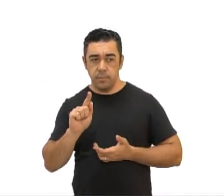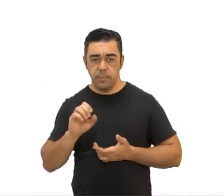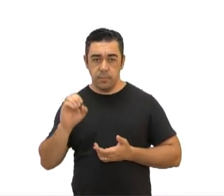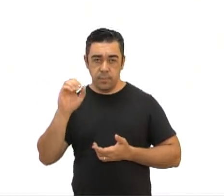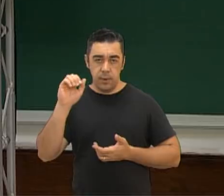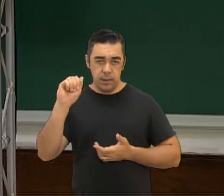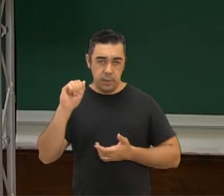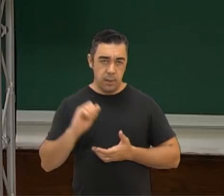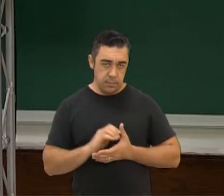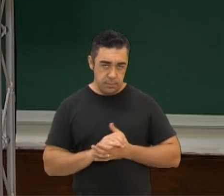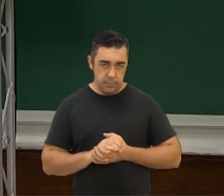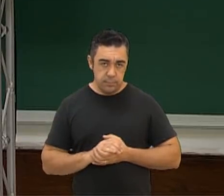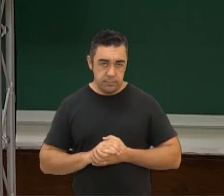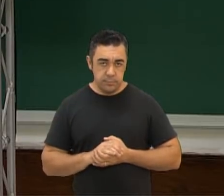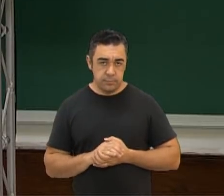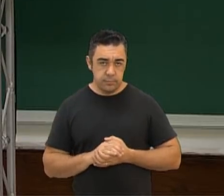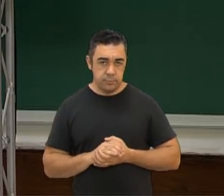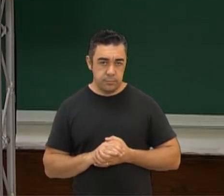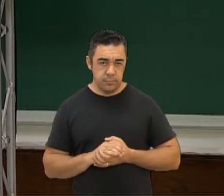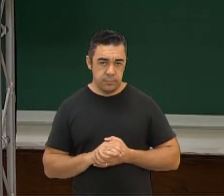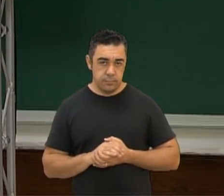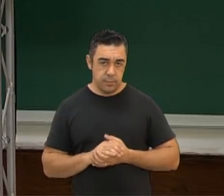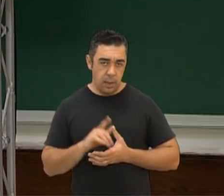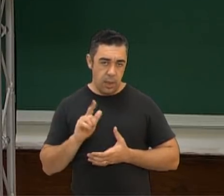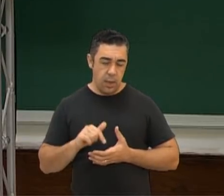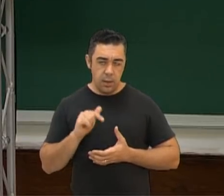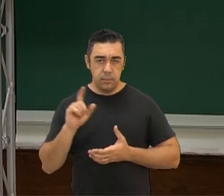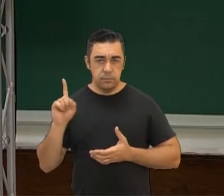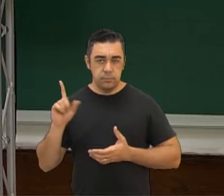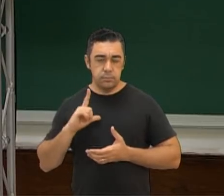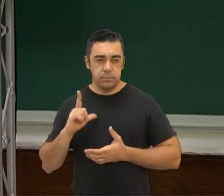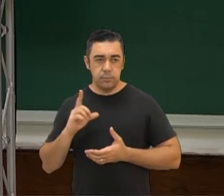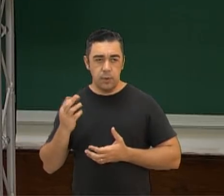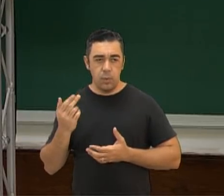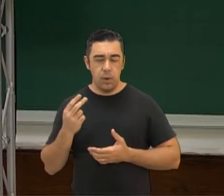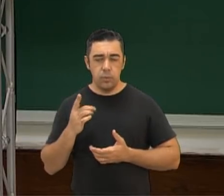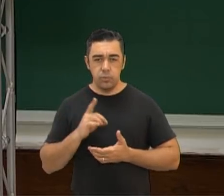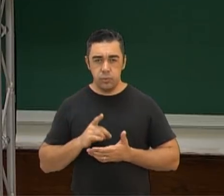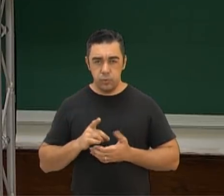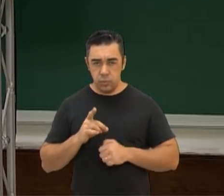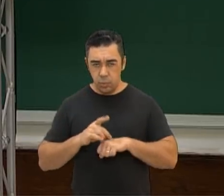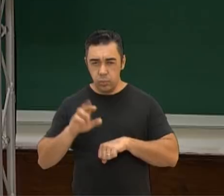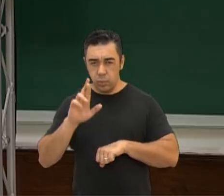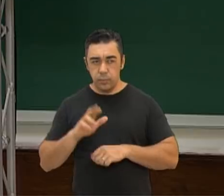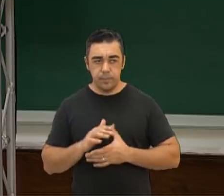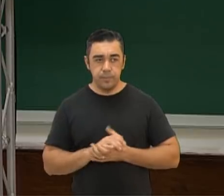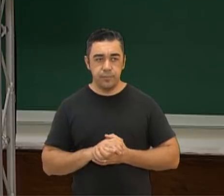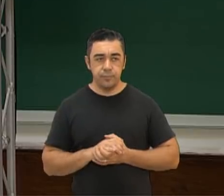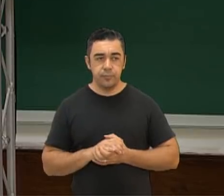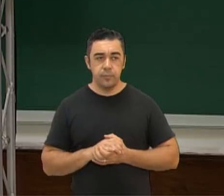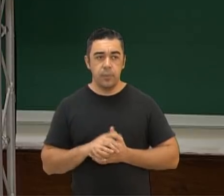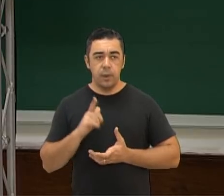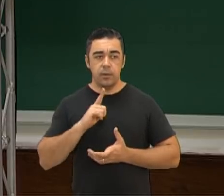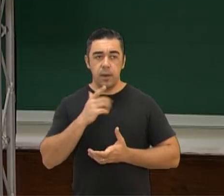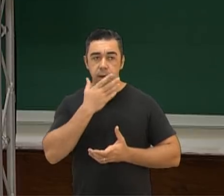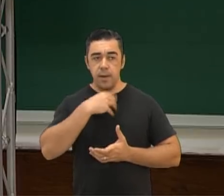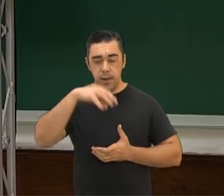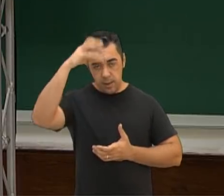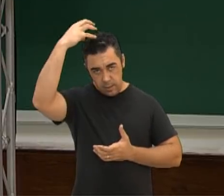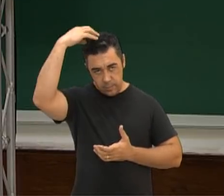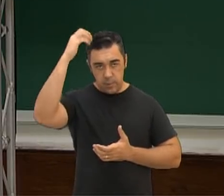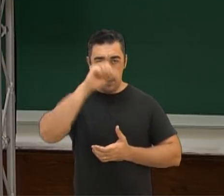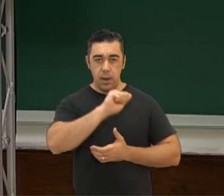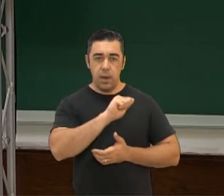V.MAG e aquele azinho que vai do lado de senhora, de doutora, né? Então, para Vossa Alteza, a gente tem o pronome de